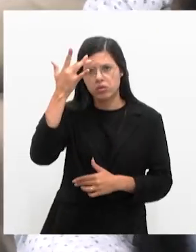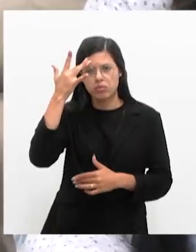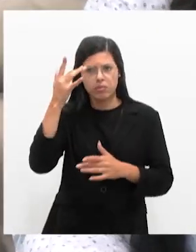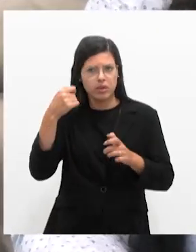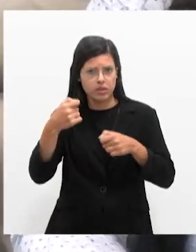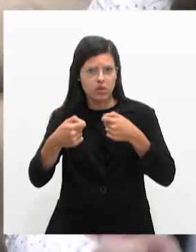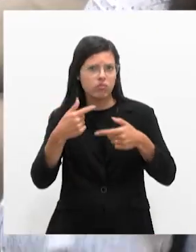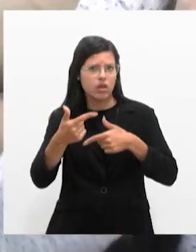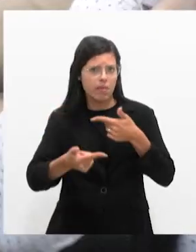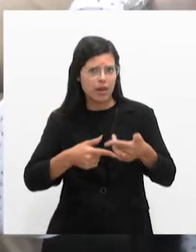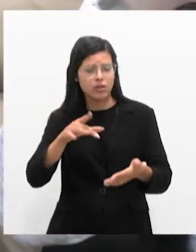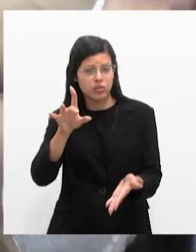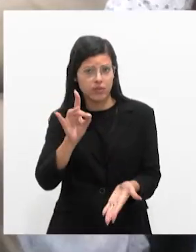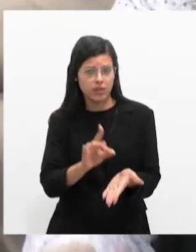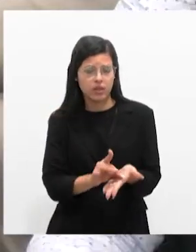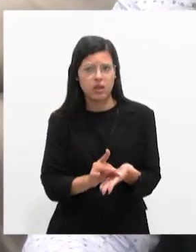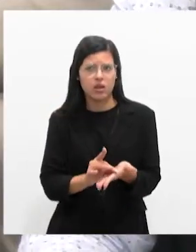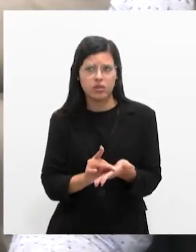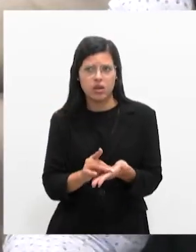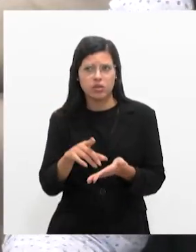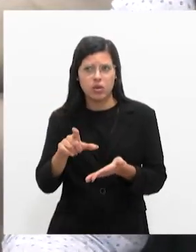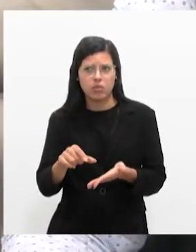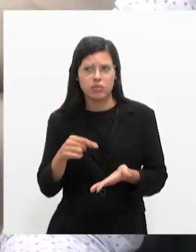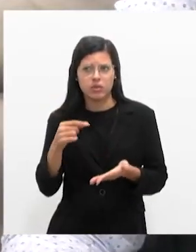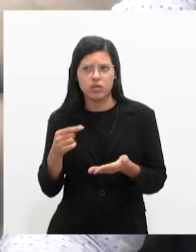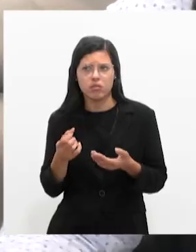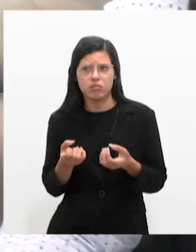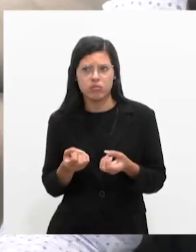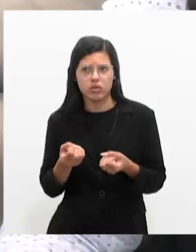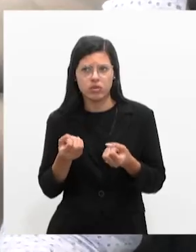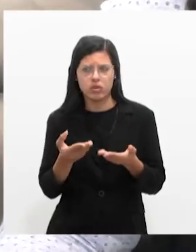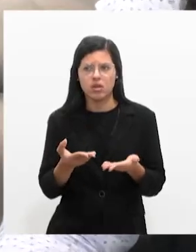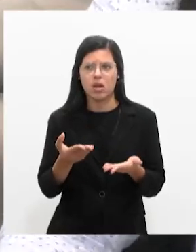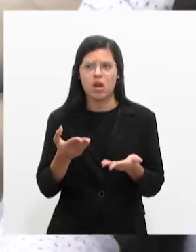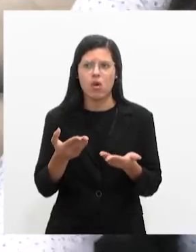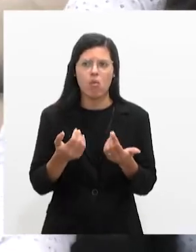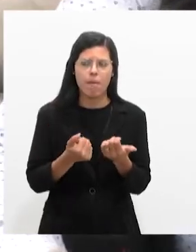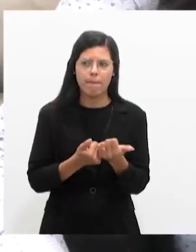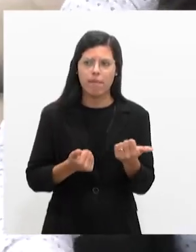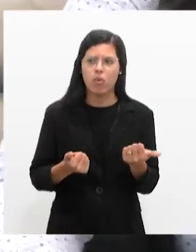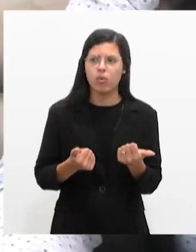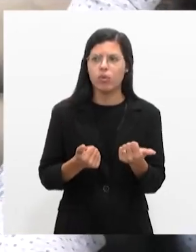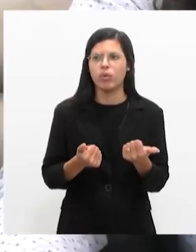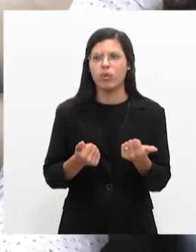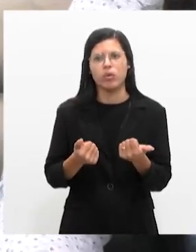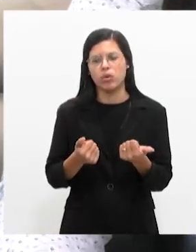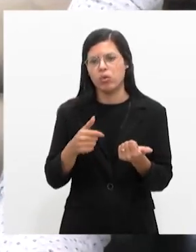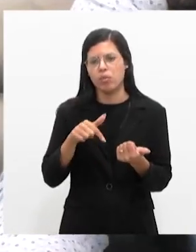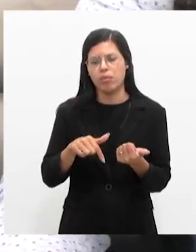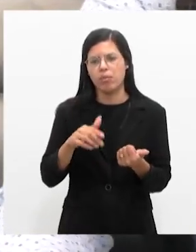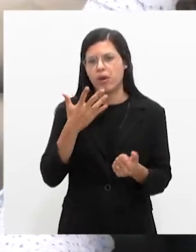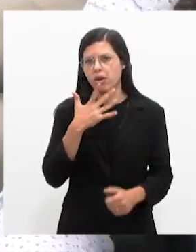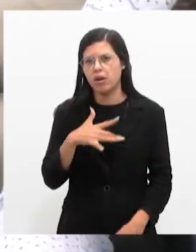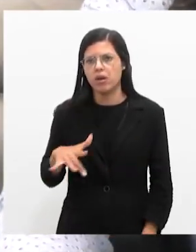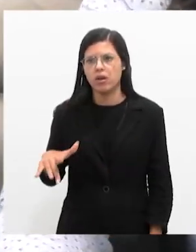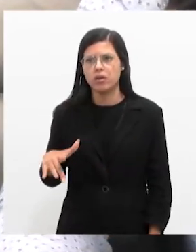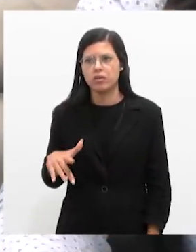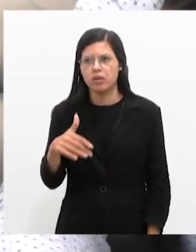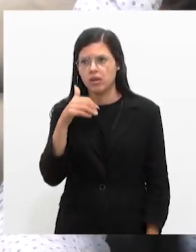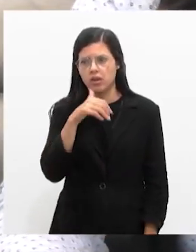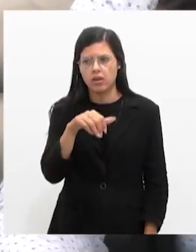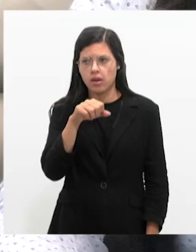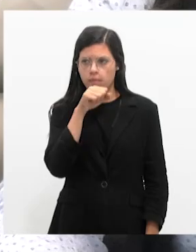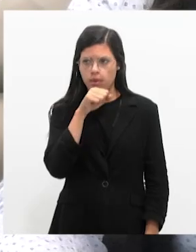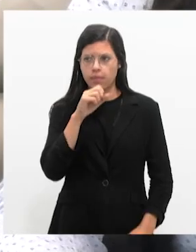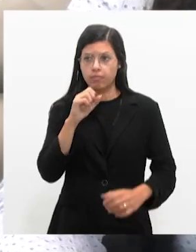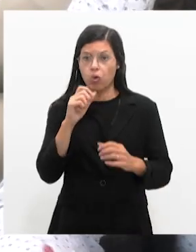Então, essa opção de dar algum auxílio, ou de creche, ou de dar algum acolhimento para a criança, para que a mãe possa trabalhar, inclusive por